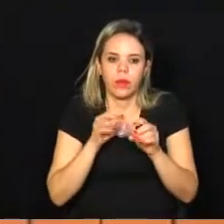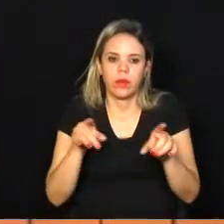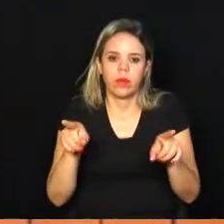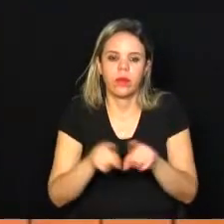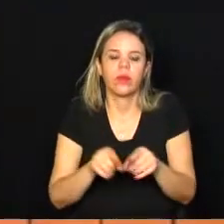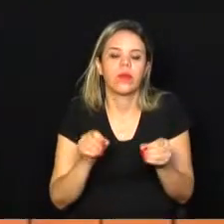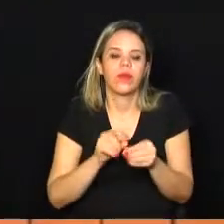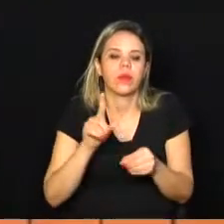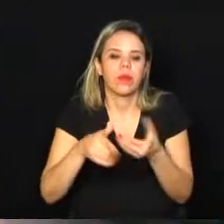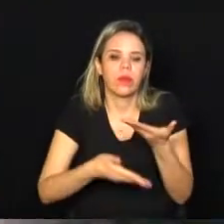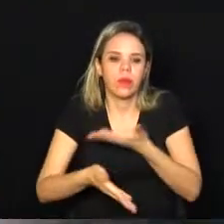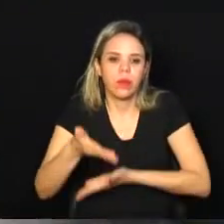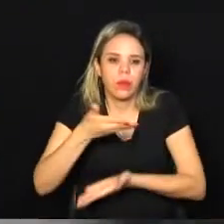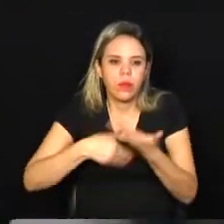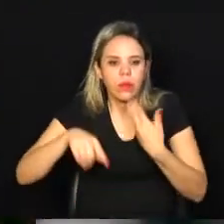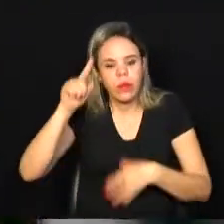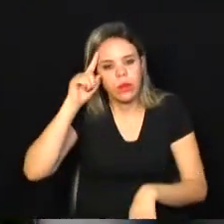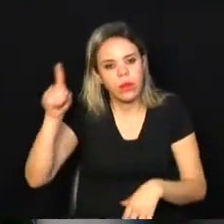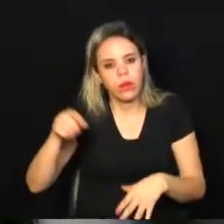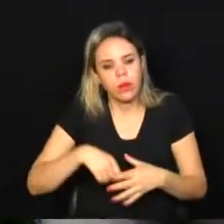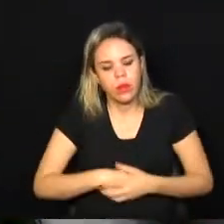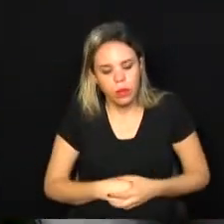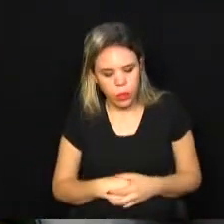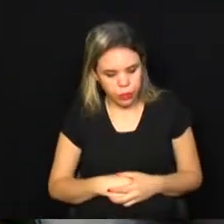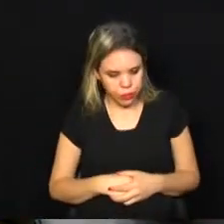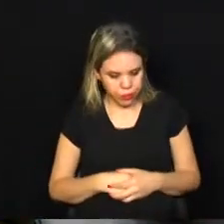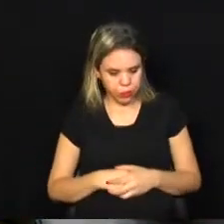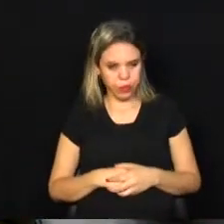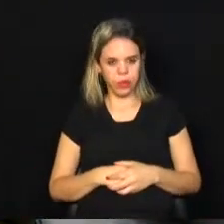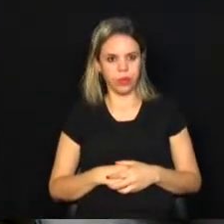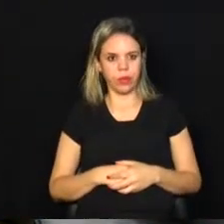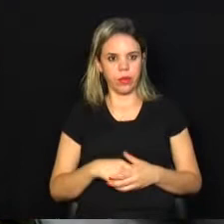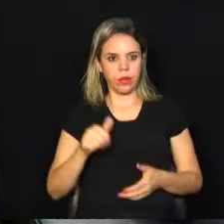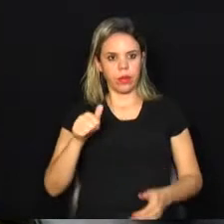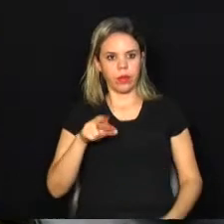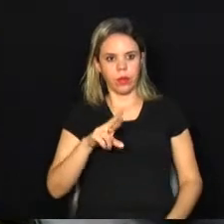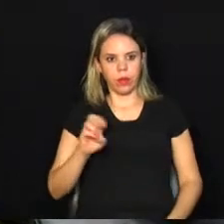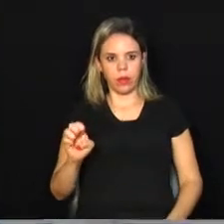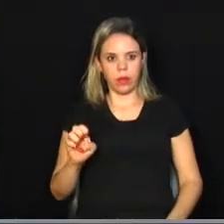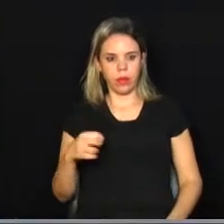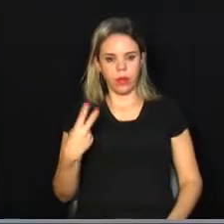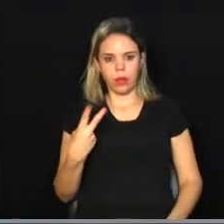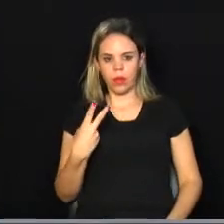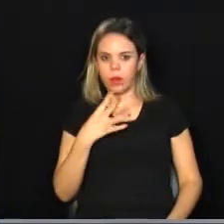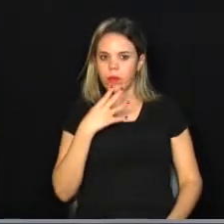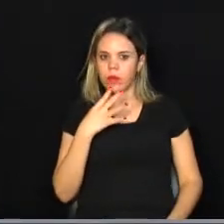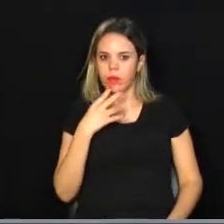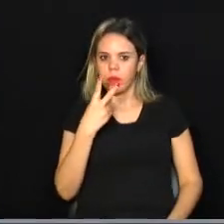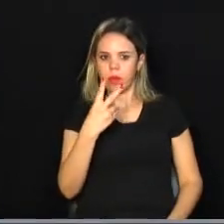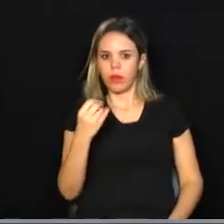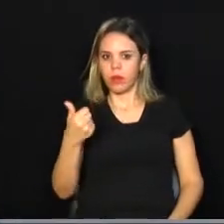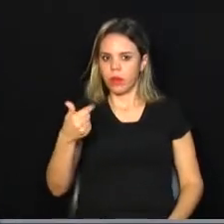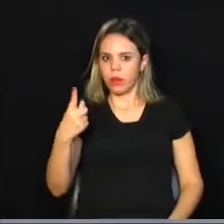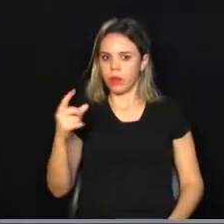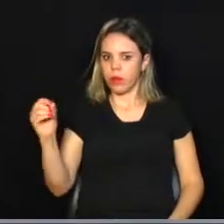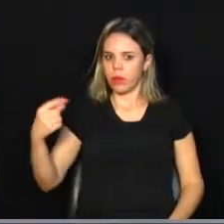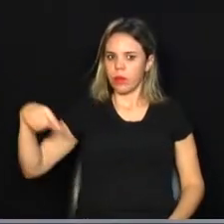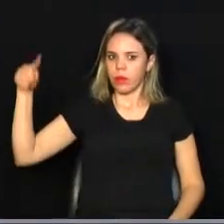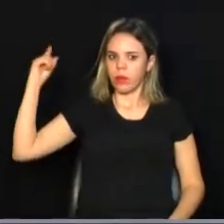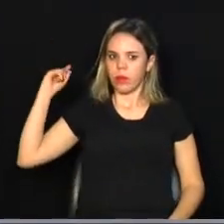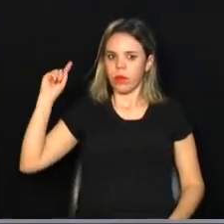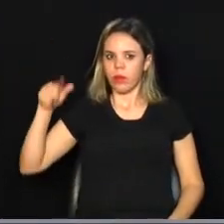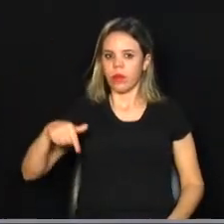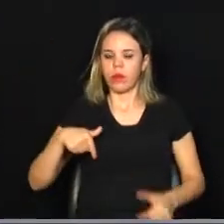como é que é essa troca no dia a dia? O André Heller e eu nos conhecemos em 2010, quando ele